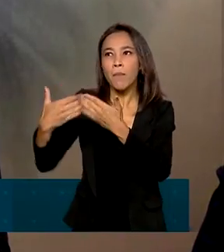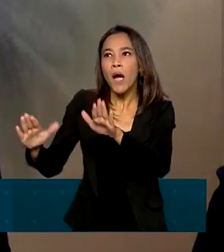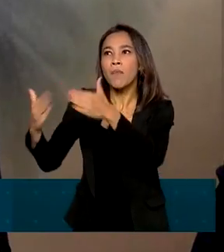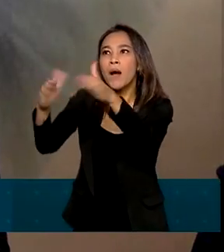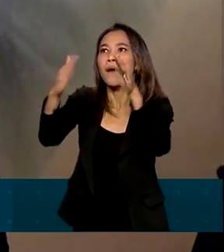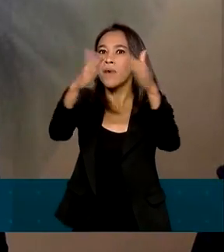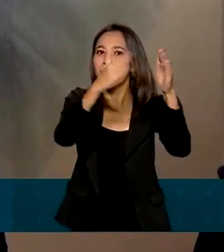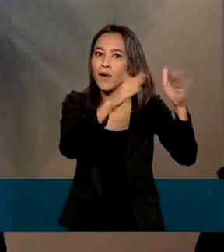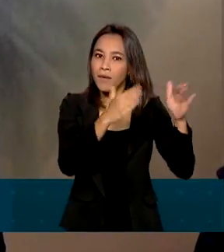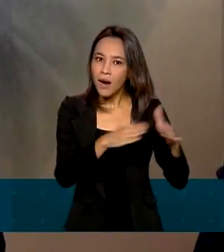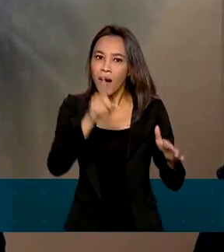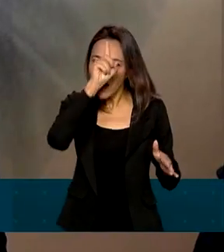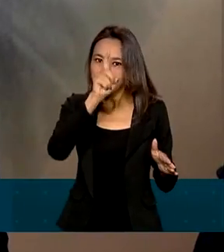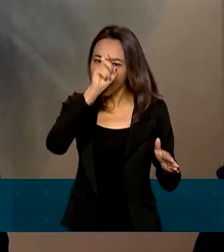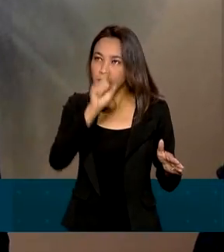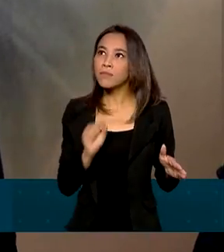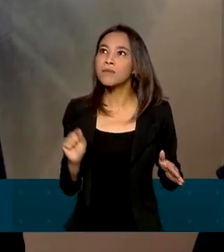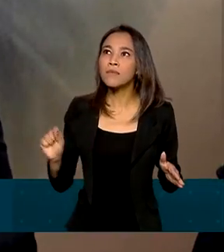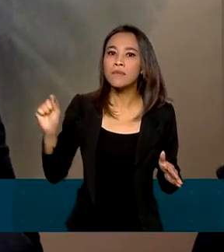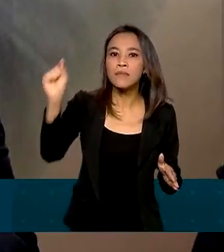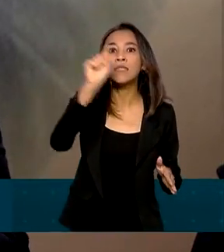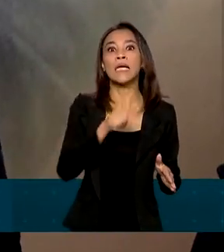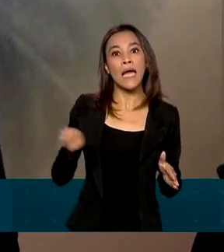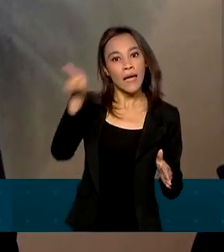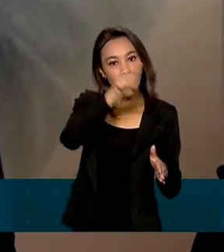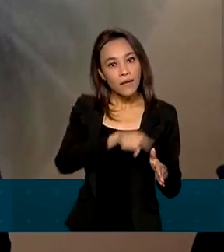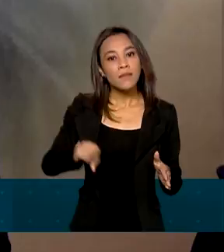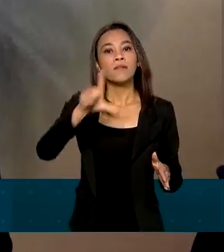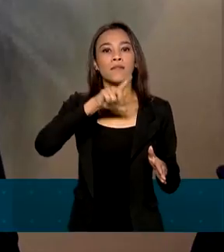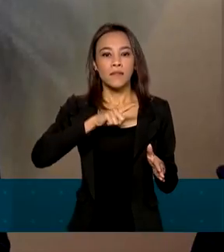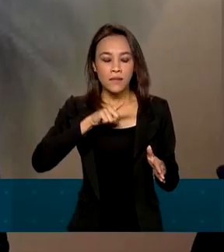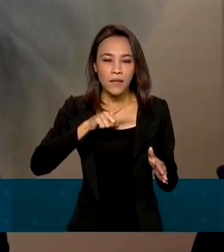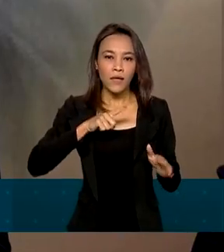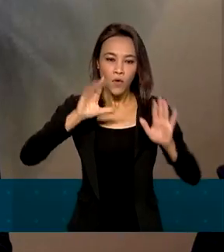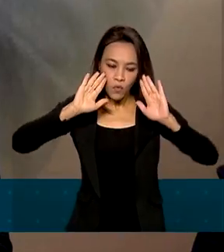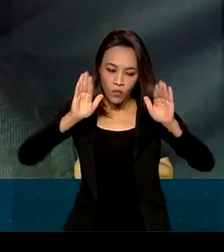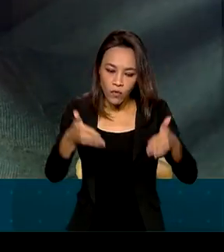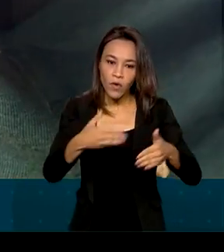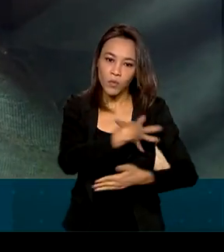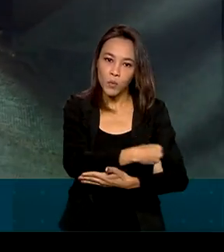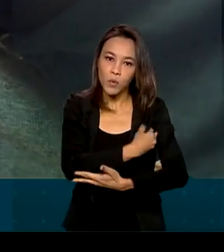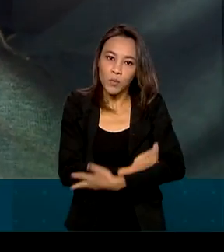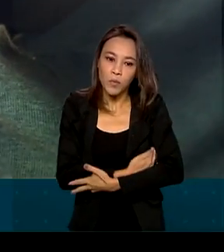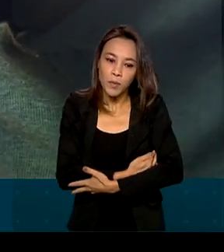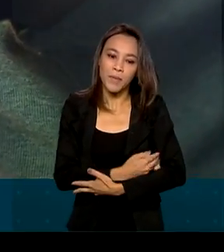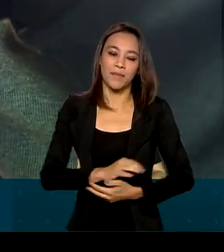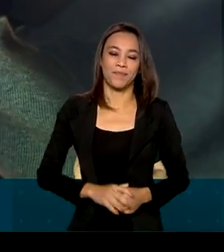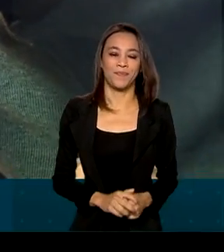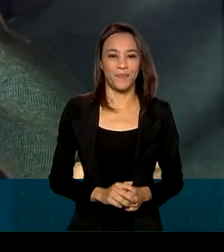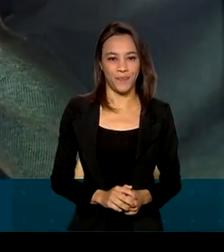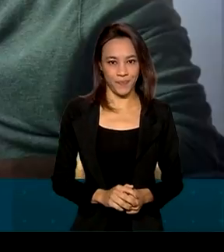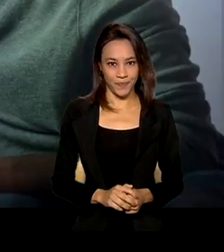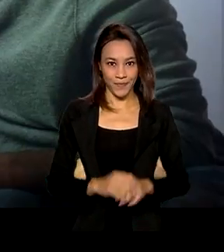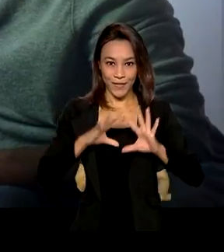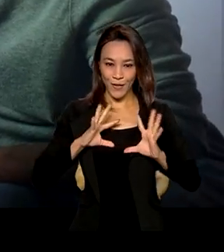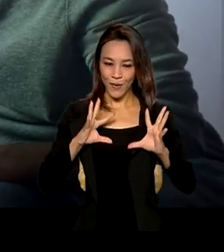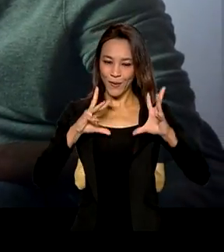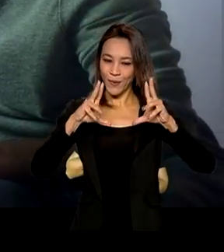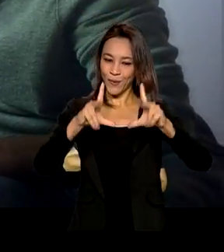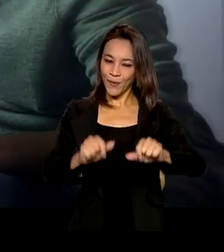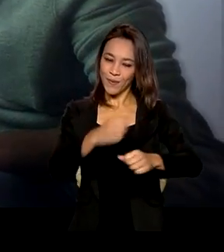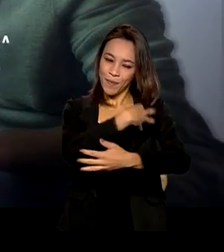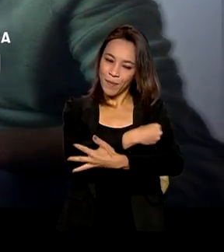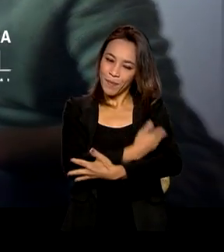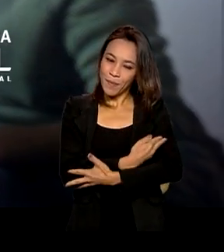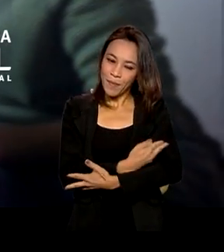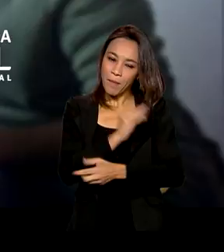porque a gente sabe que são hospitais que têm toda essa parte de foco na amamentação. Todos pela amamentação. É proteção para a vida